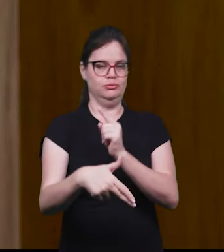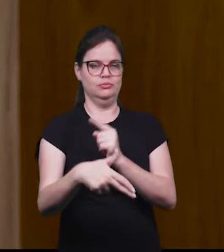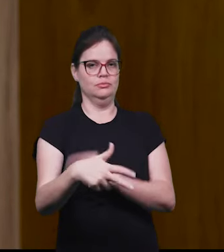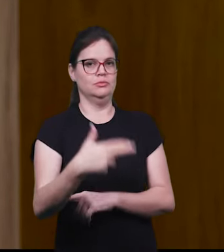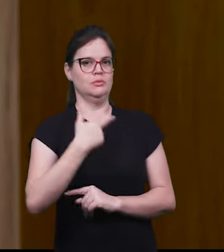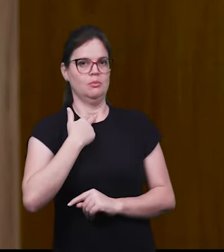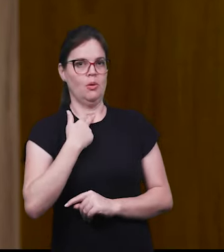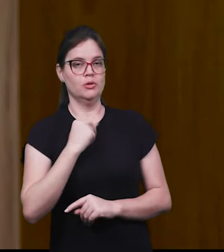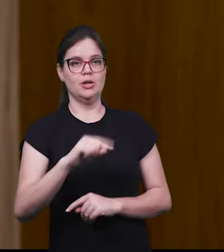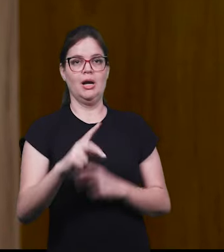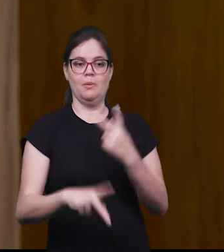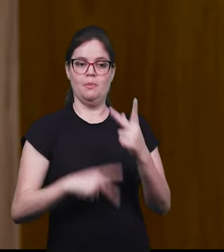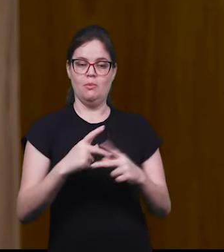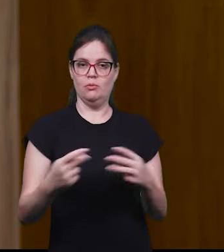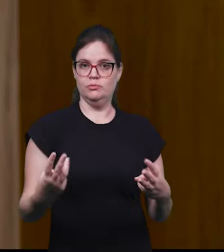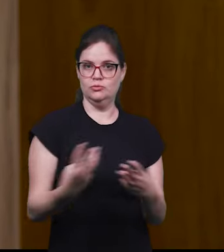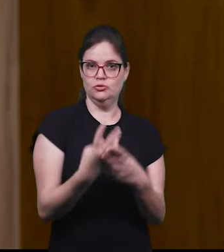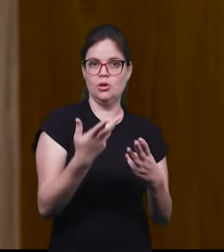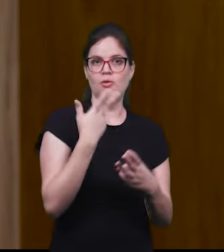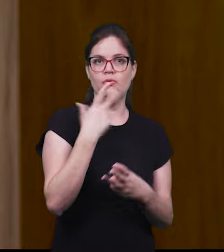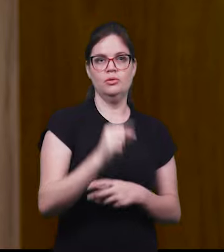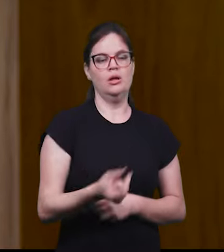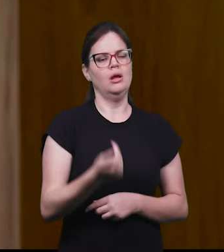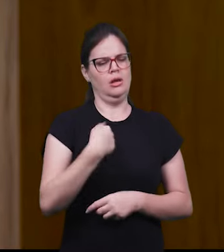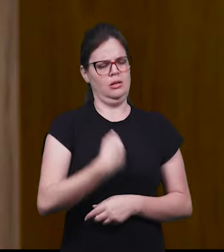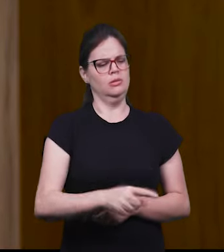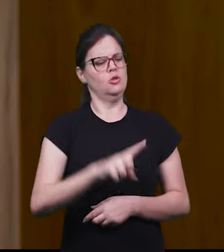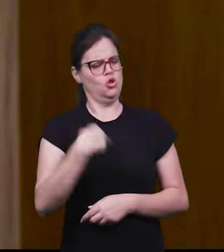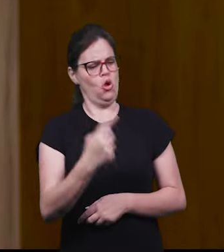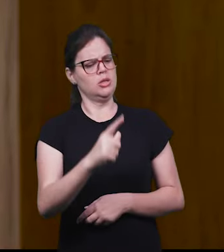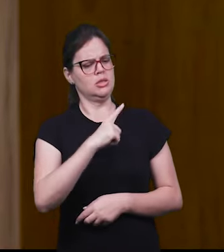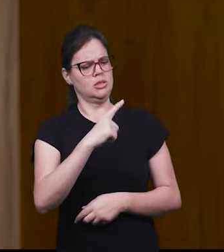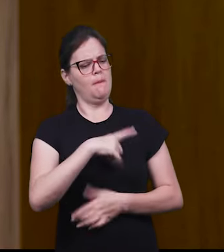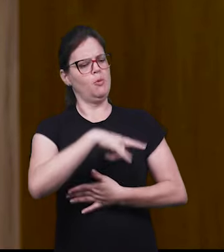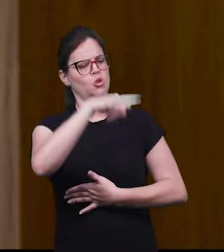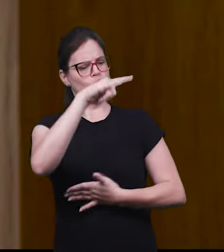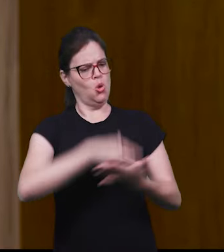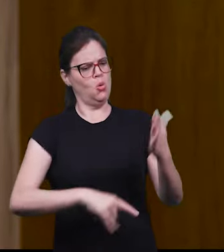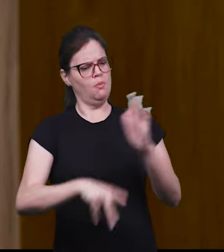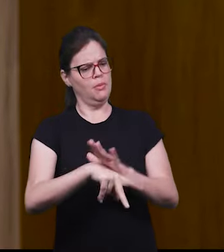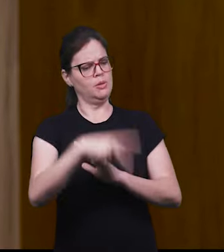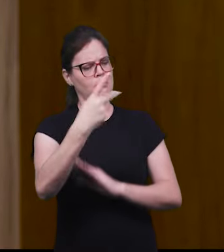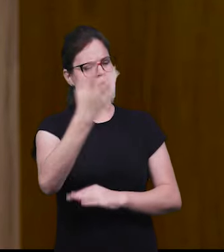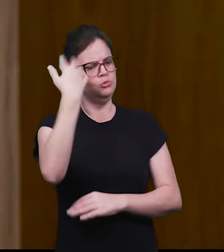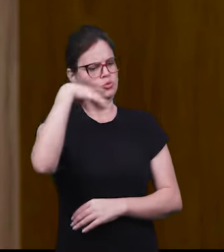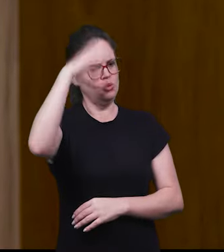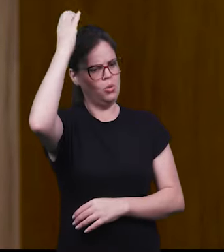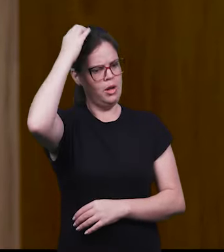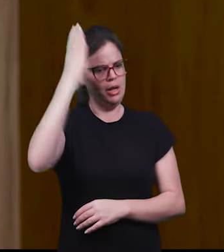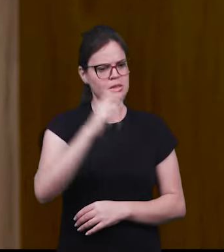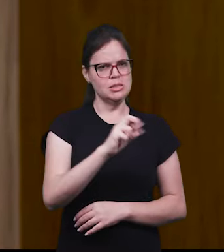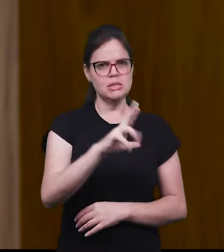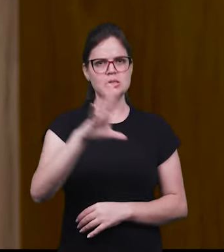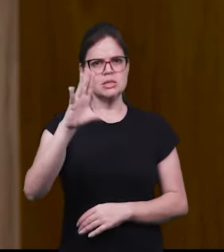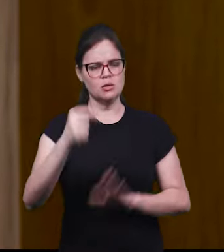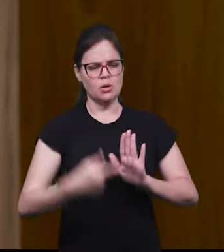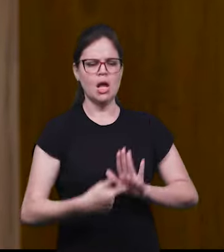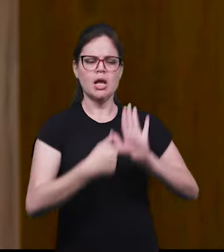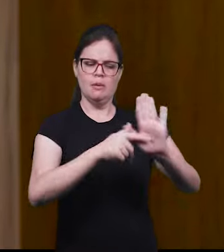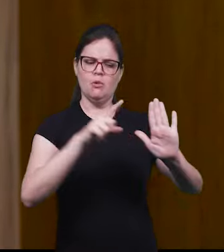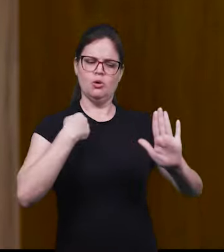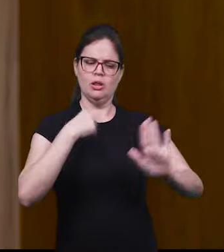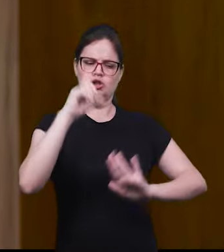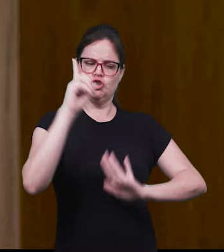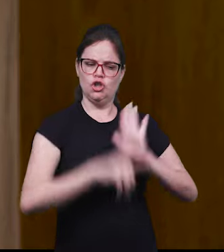povo judeu fala, temos um documento feito por Ciro que fala que nós